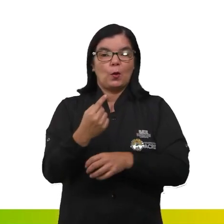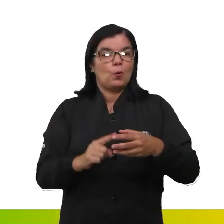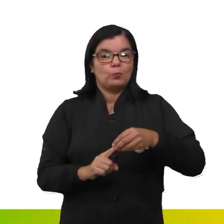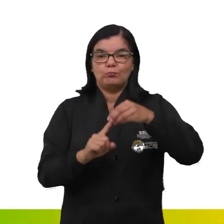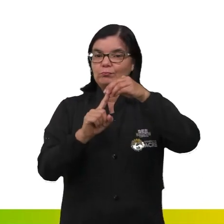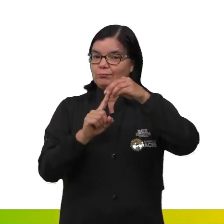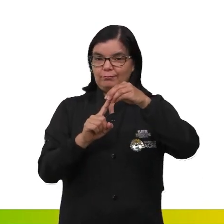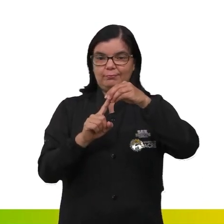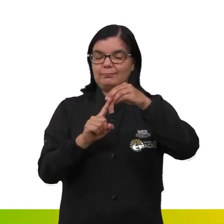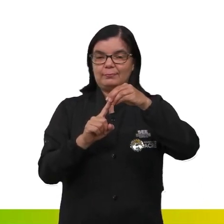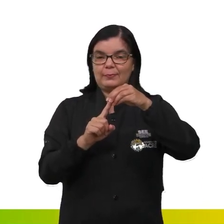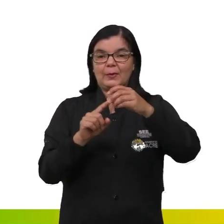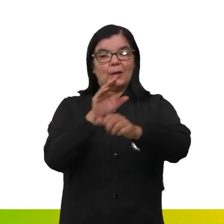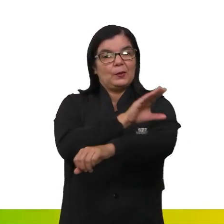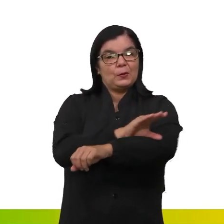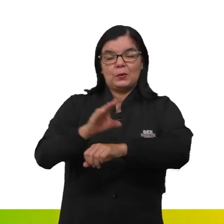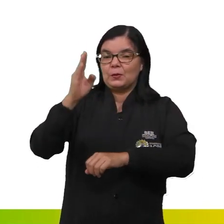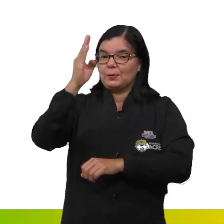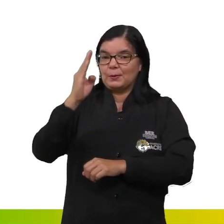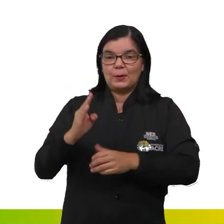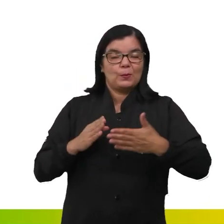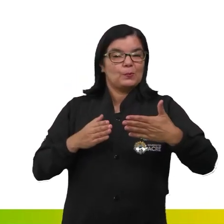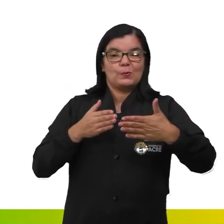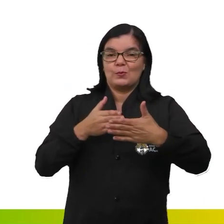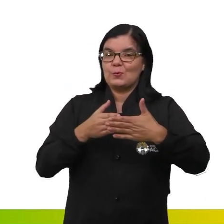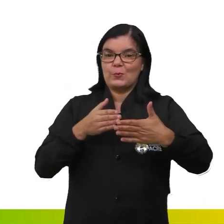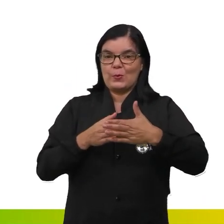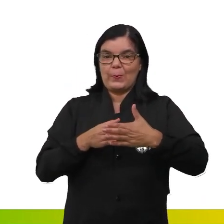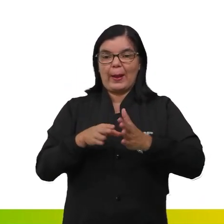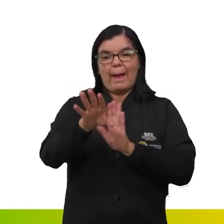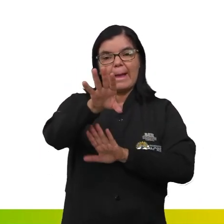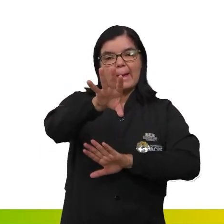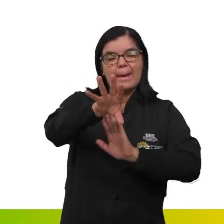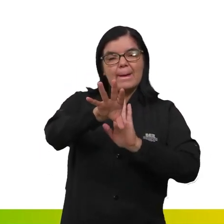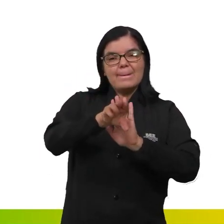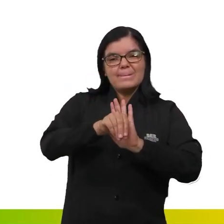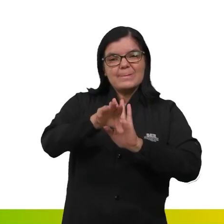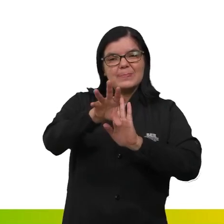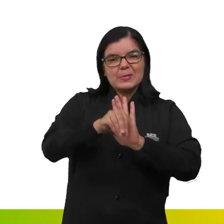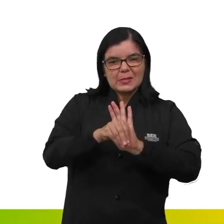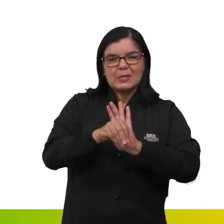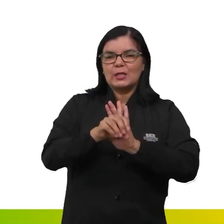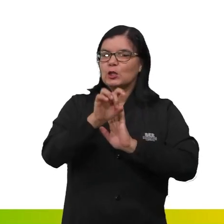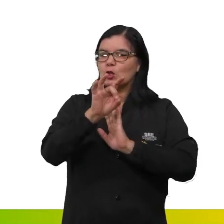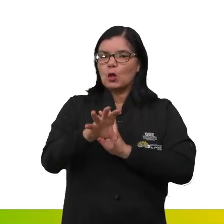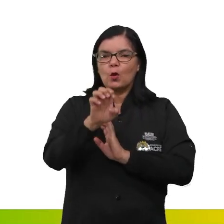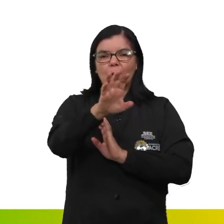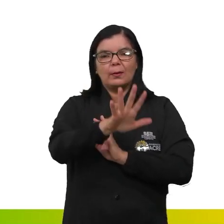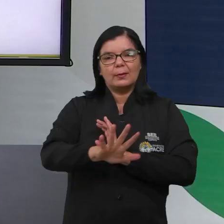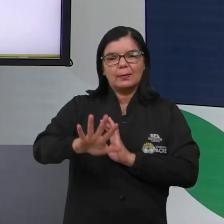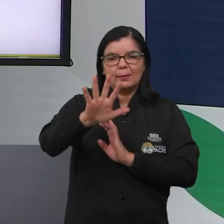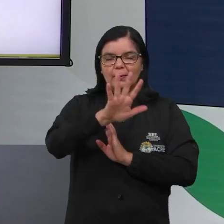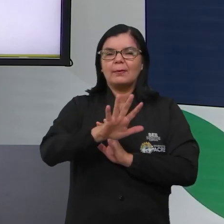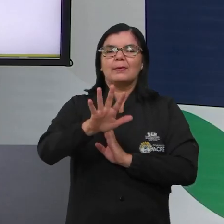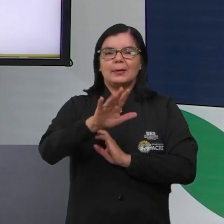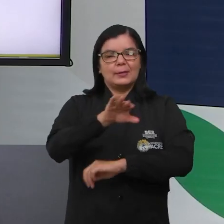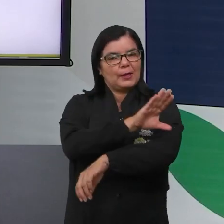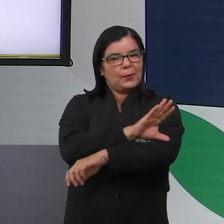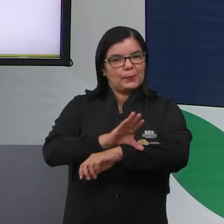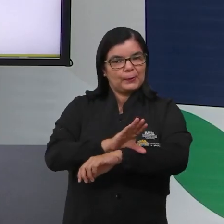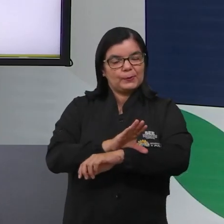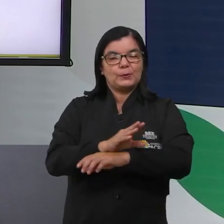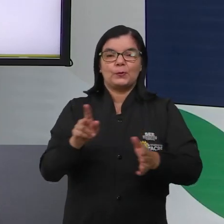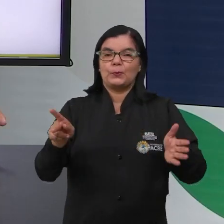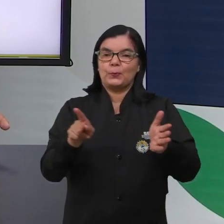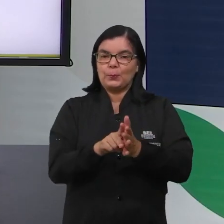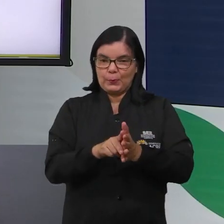homogênica, a cultura brasileira não se limita a ficar imitando o que veio da Europa e apenas a cultura dos